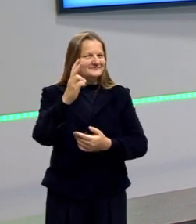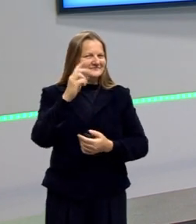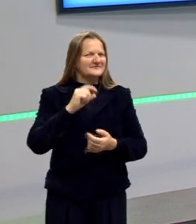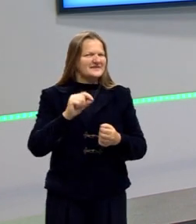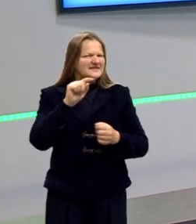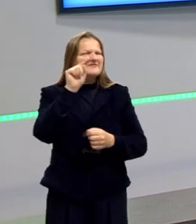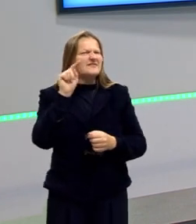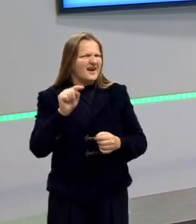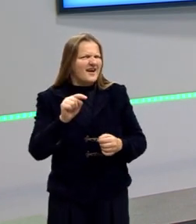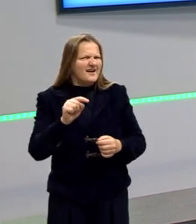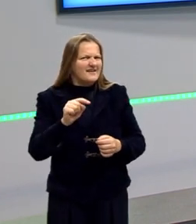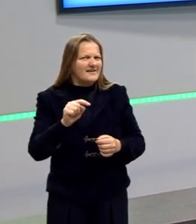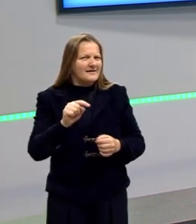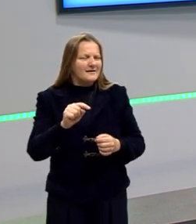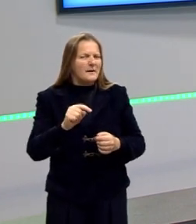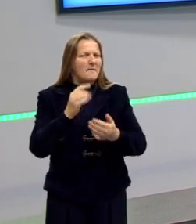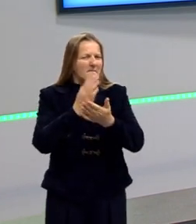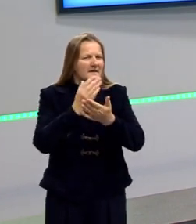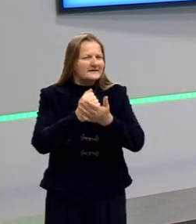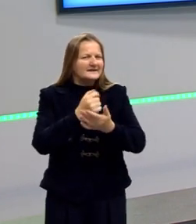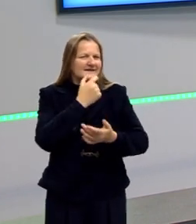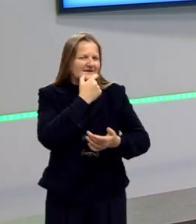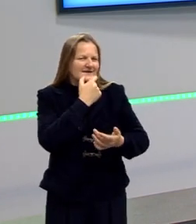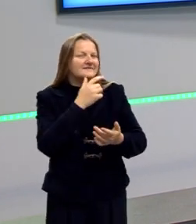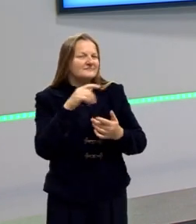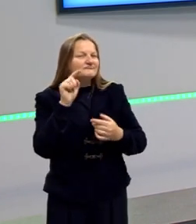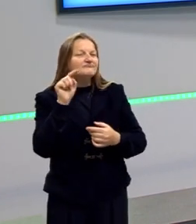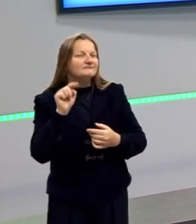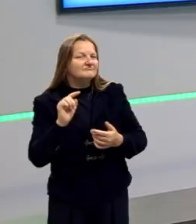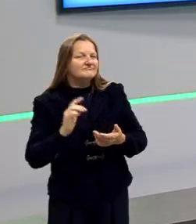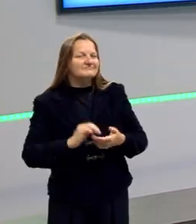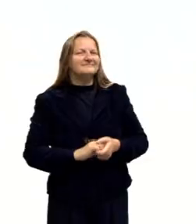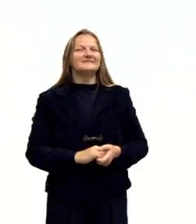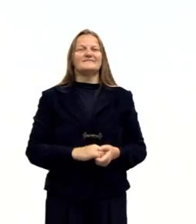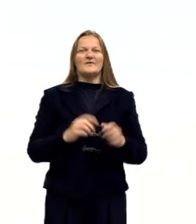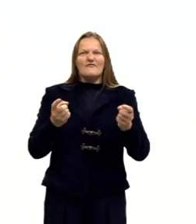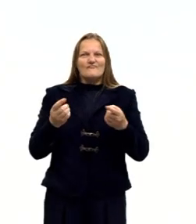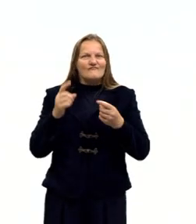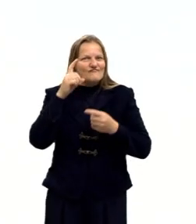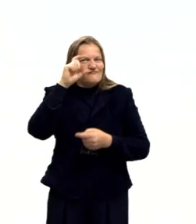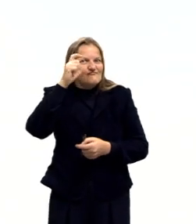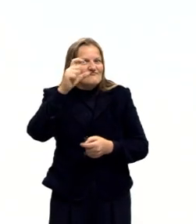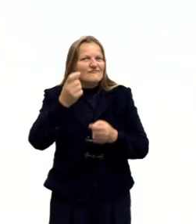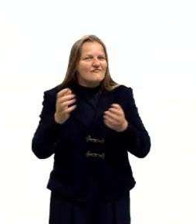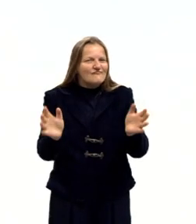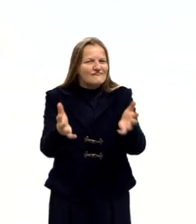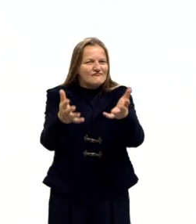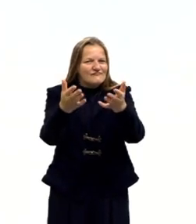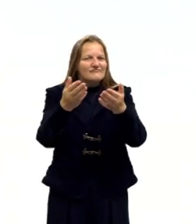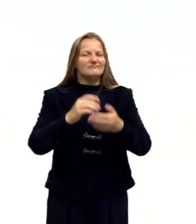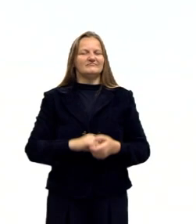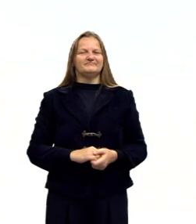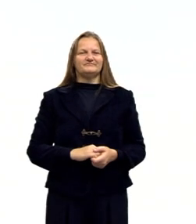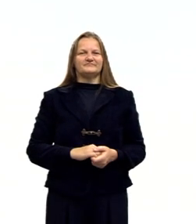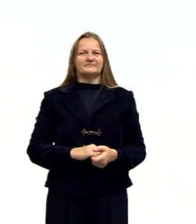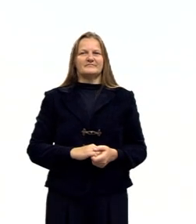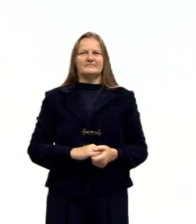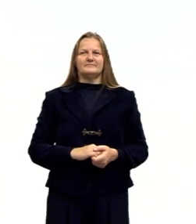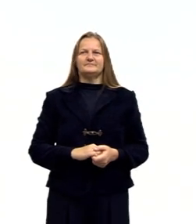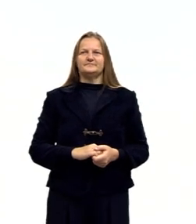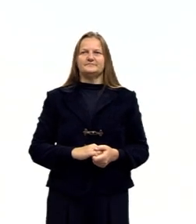vamos ver será que é será que não é da onde é que ela vem tá a chegar e o nosso Nossa logo vou passar aqui então